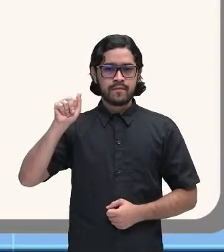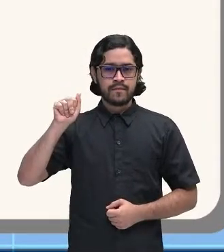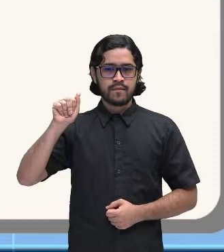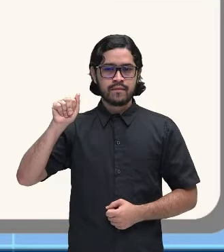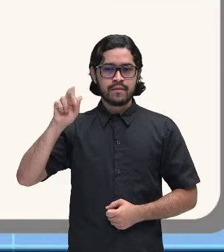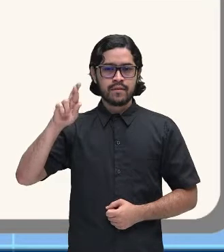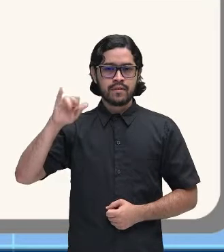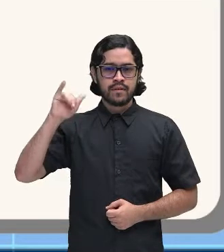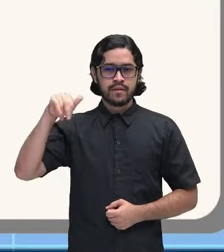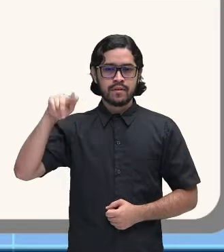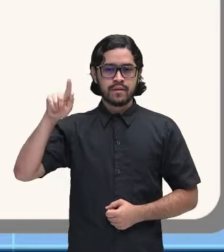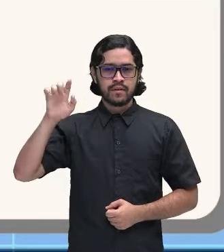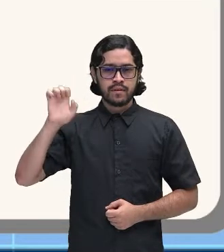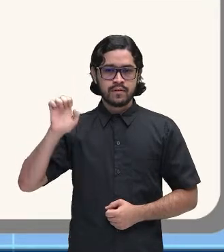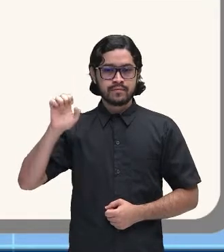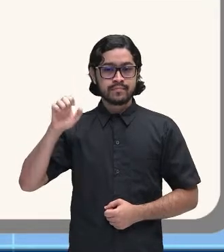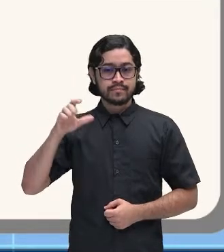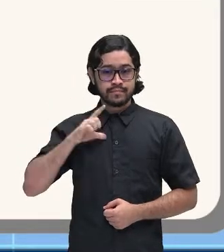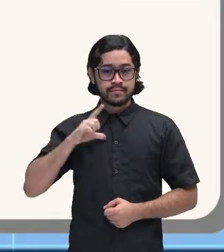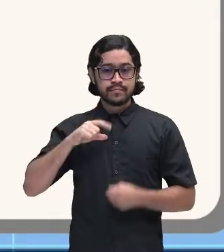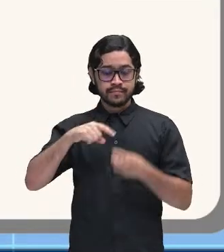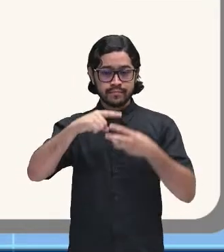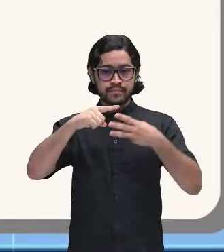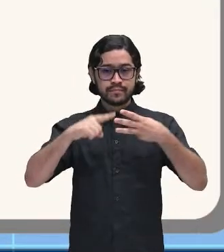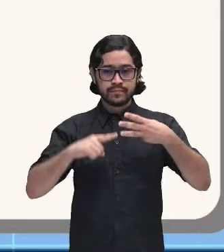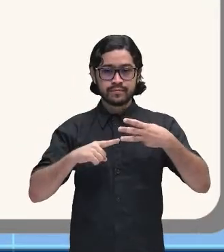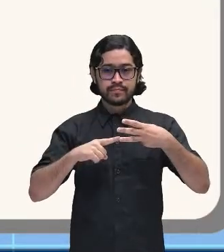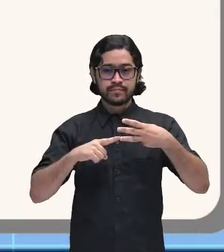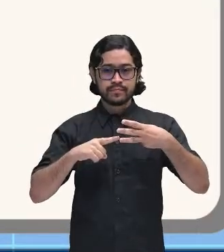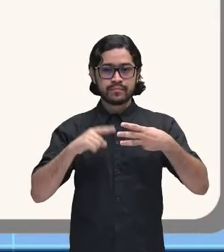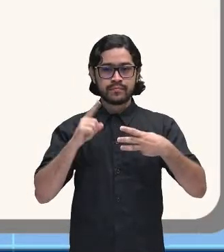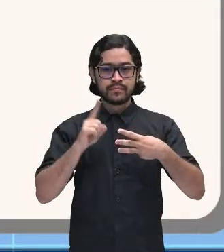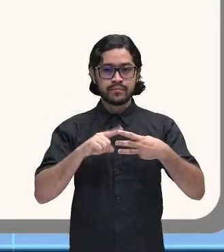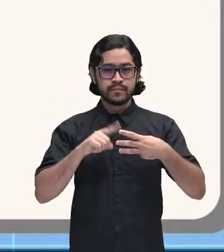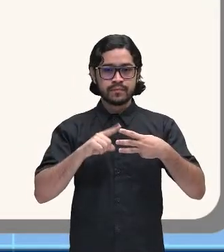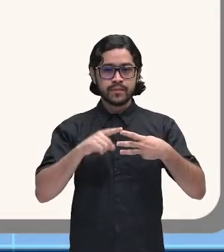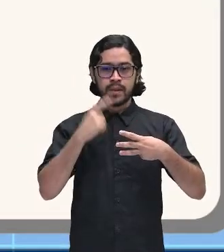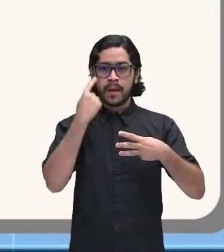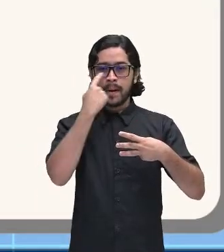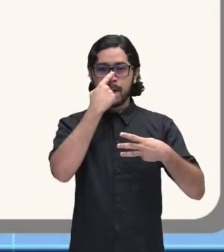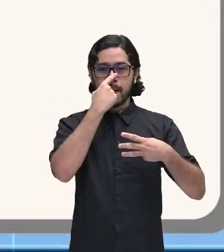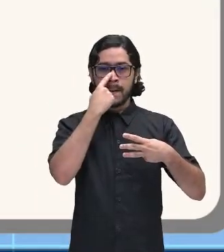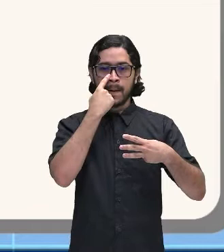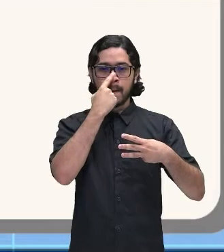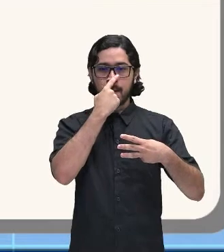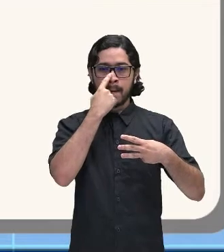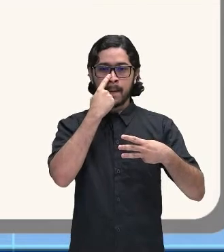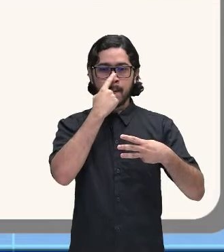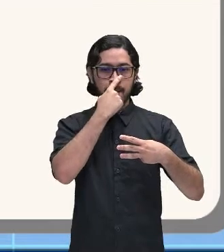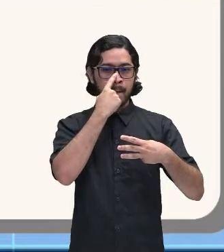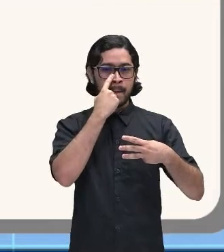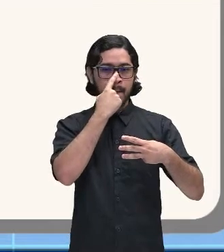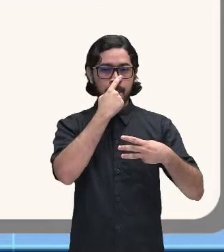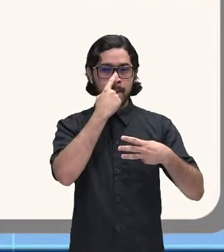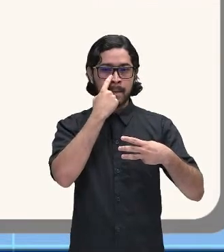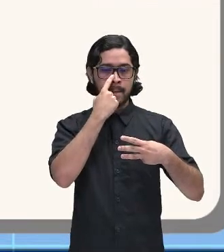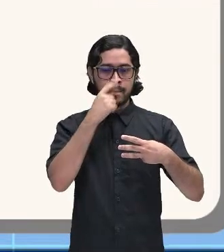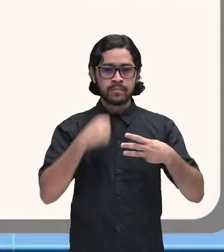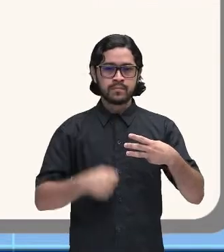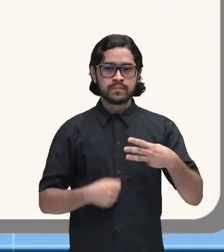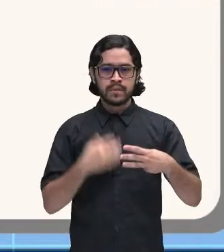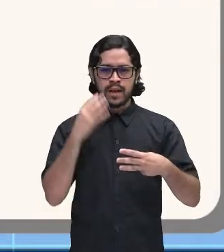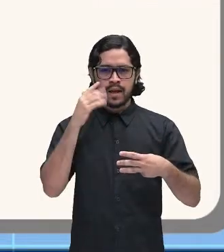porções, tá? 3 constituições para ela, que é a nasofaringe, que é a conexão com a